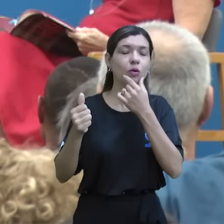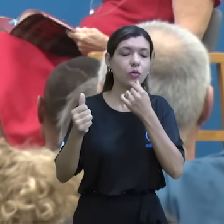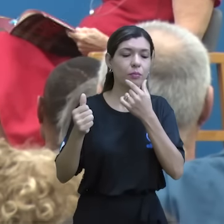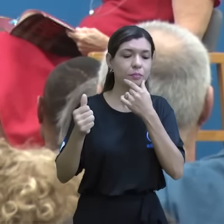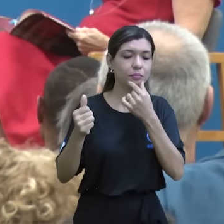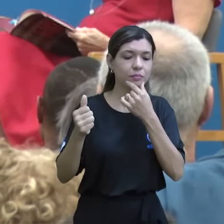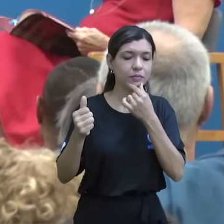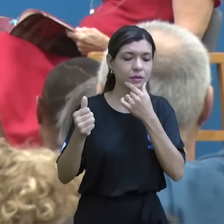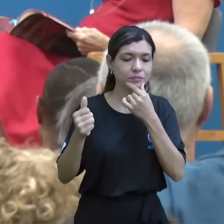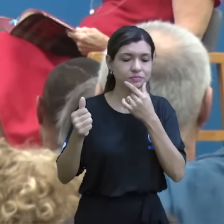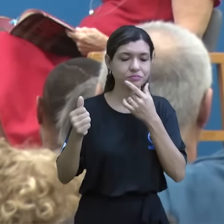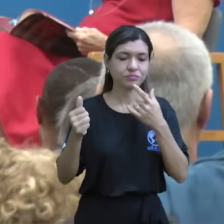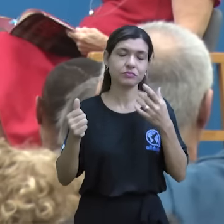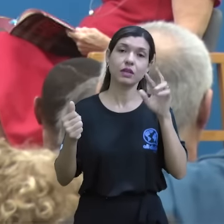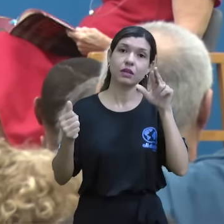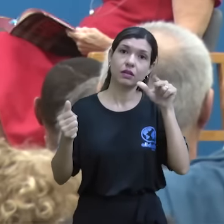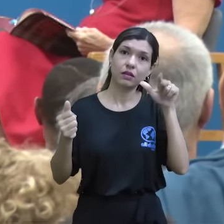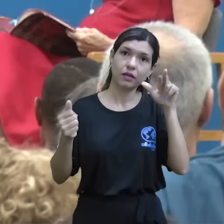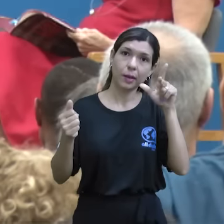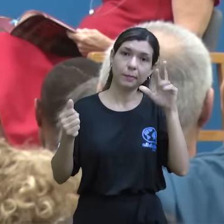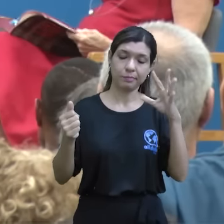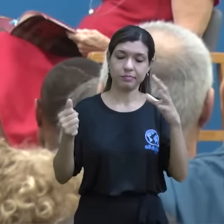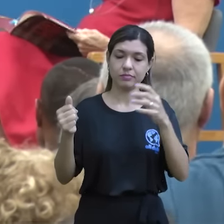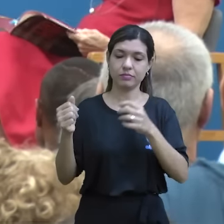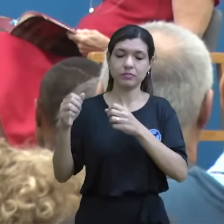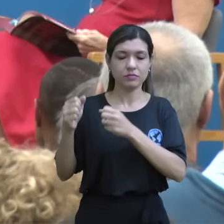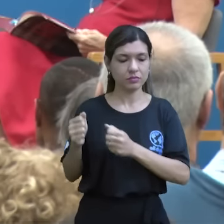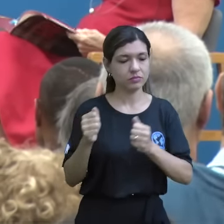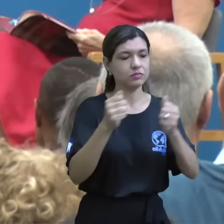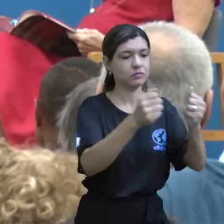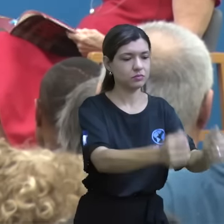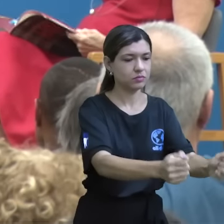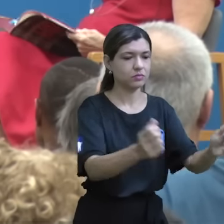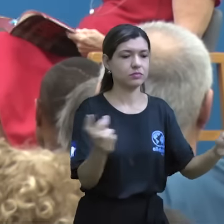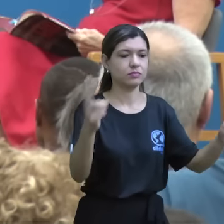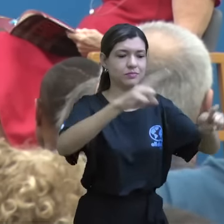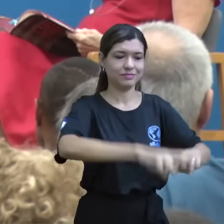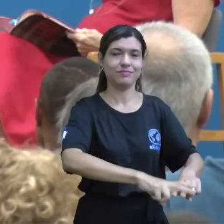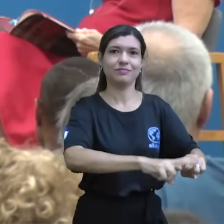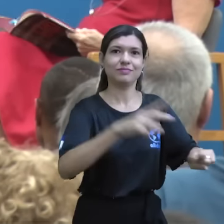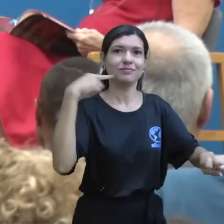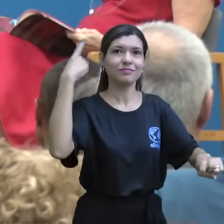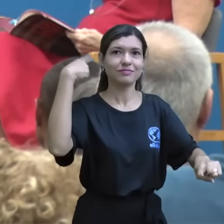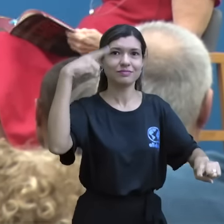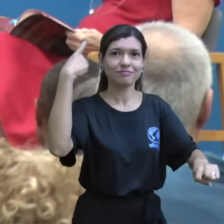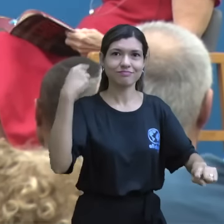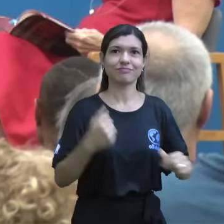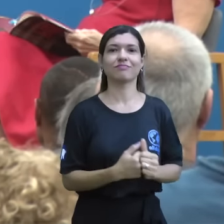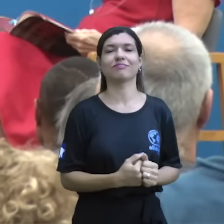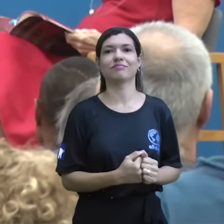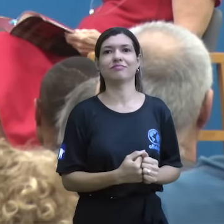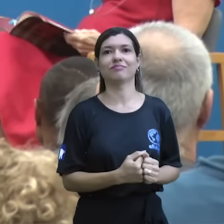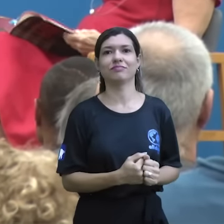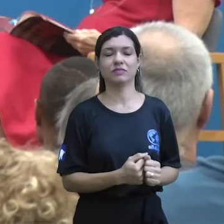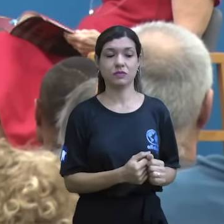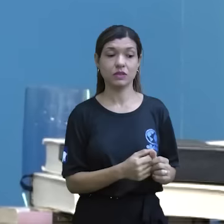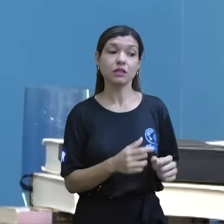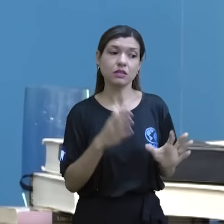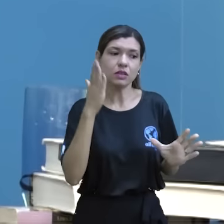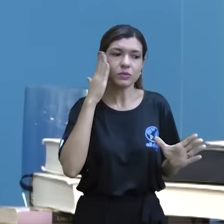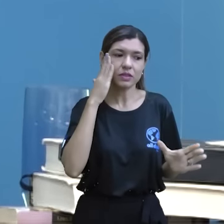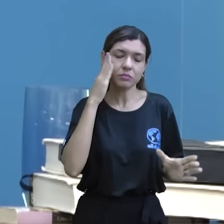tinha bebido muito, estava muito, nas primeiras horas estava muito atrapalhado e tudo mais, e o funcionário escreveu